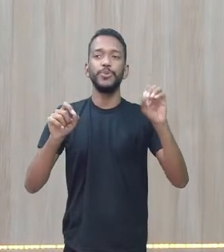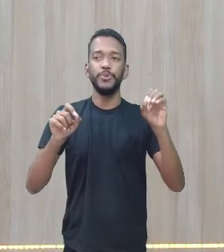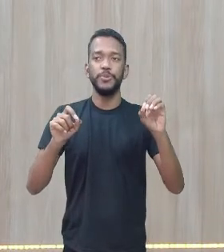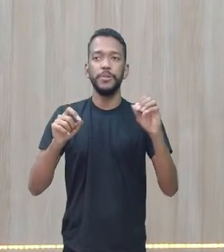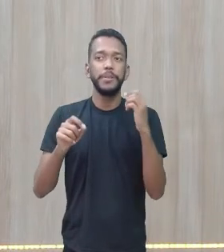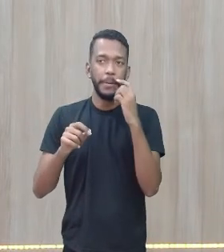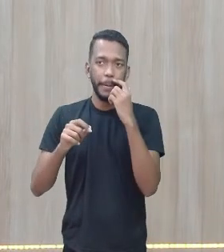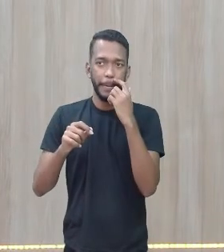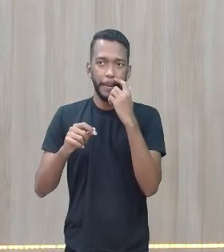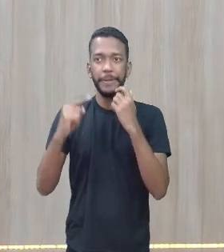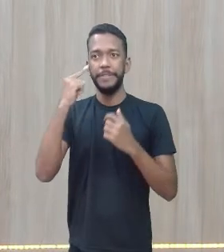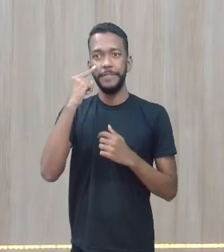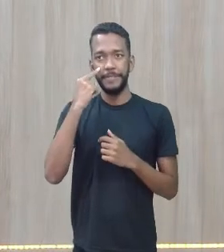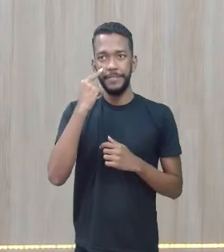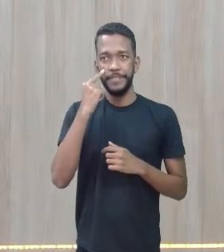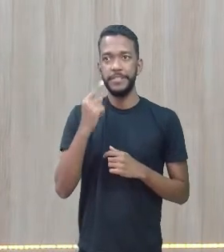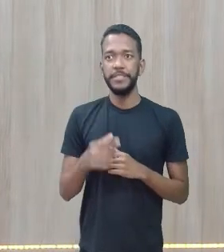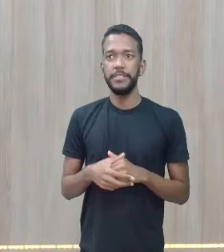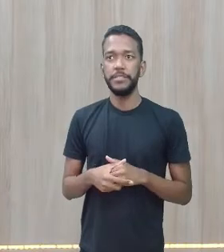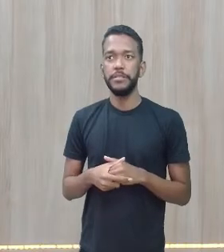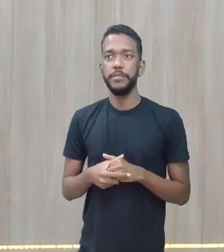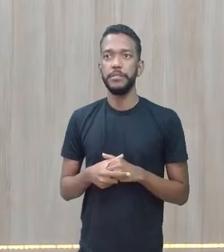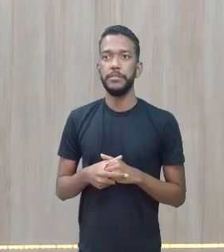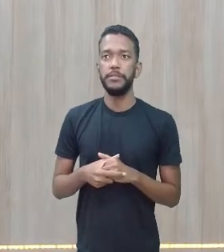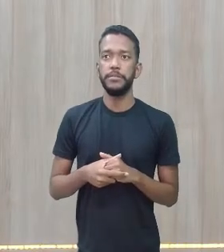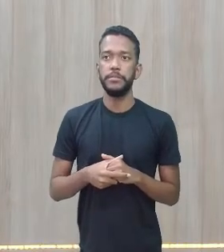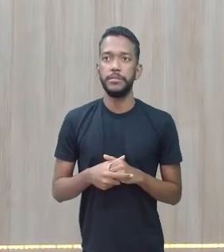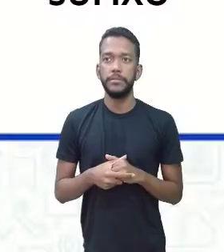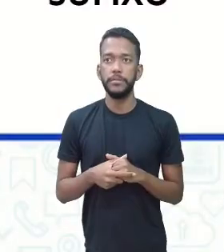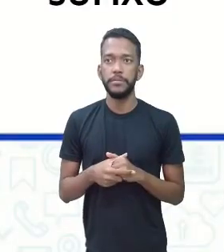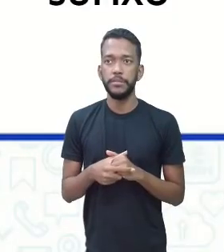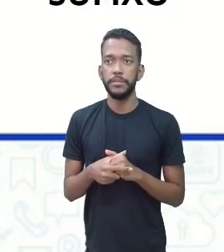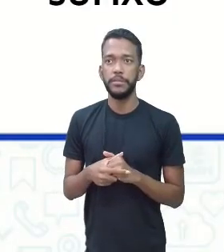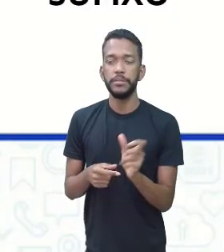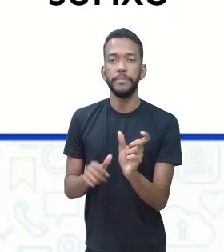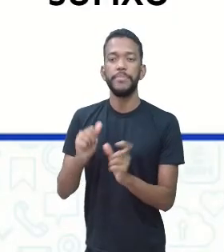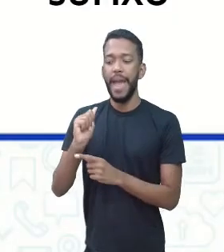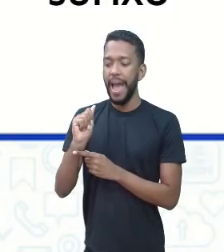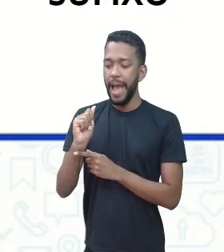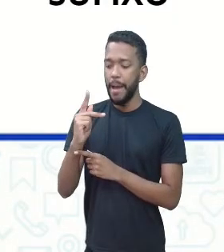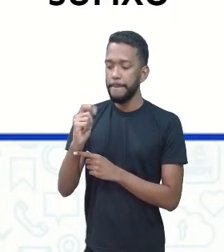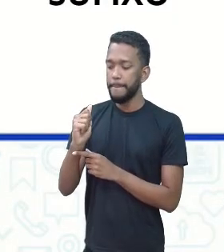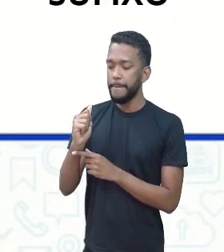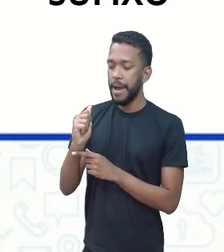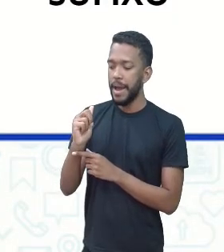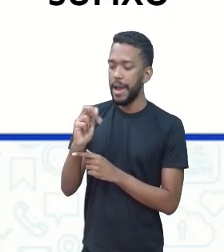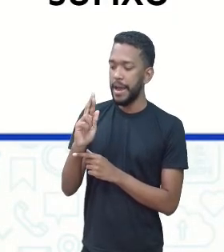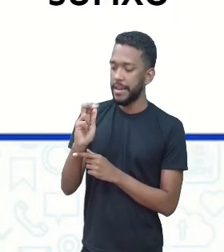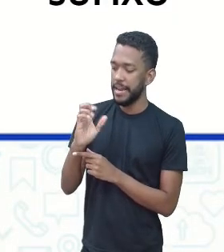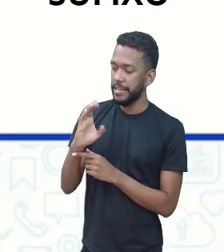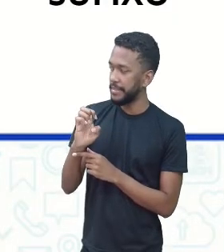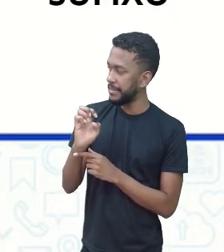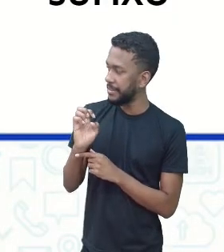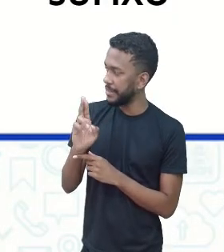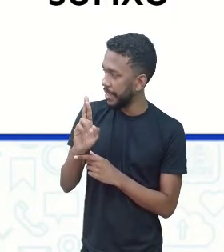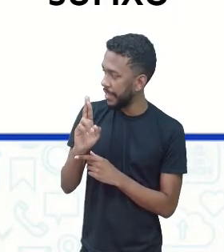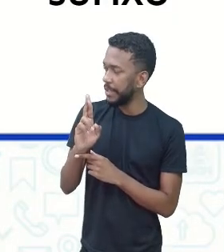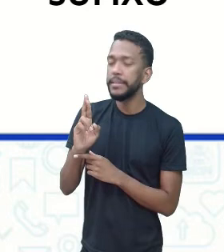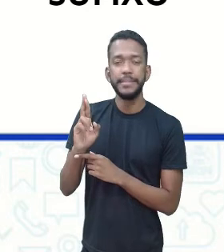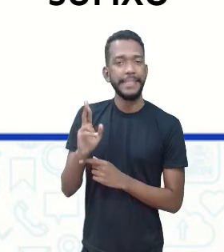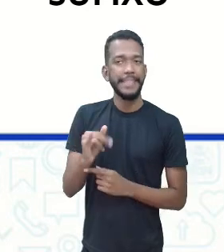Vamos observar o exemplo? Então, nós temos aqui a palavra aparecer. E aí, nós temos